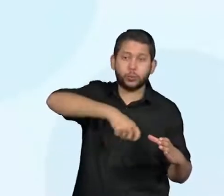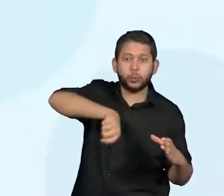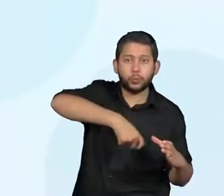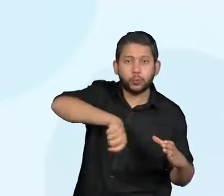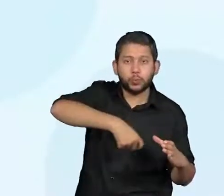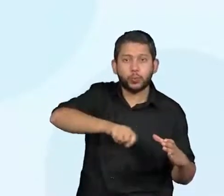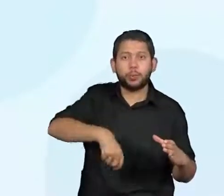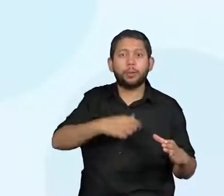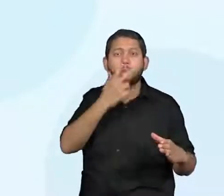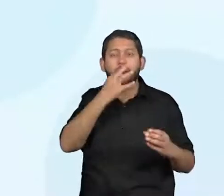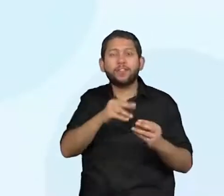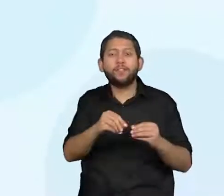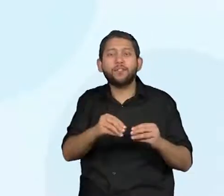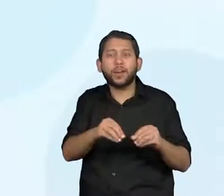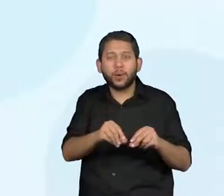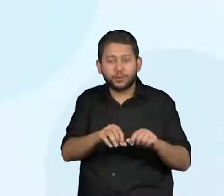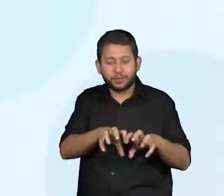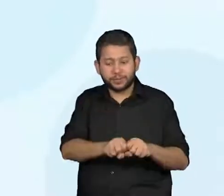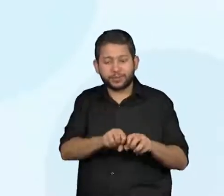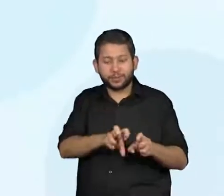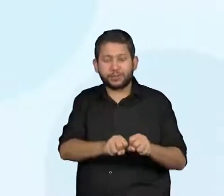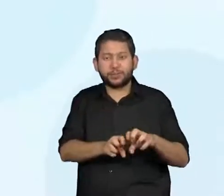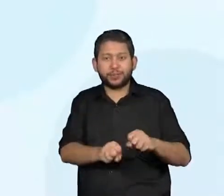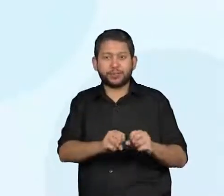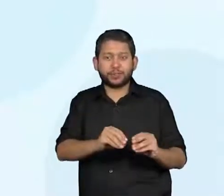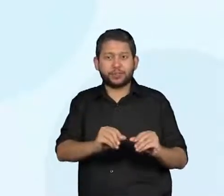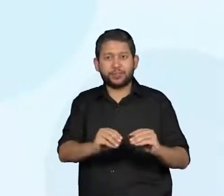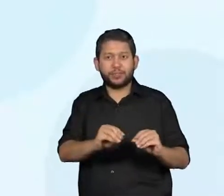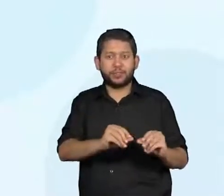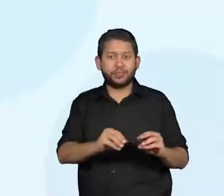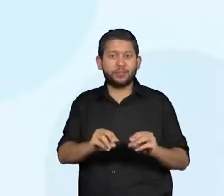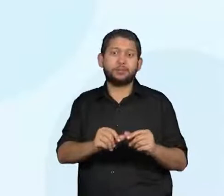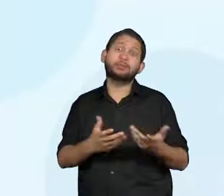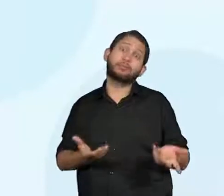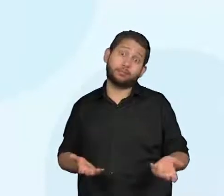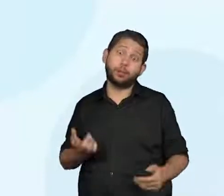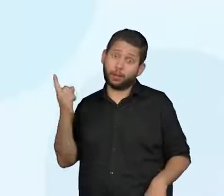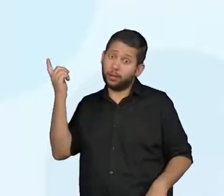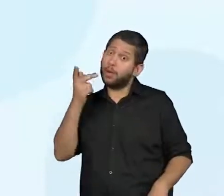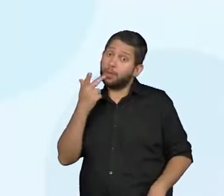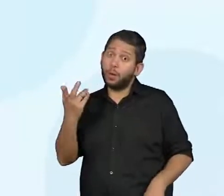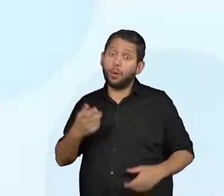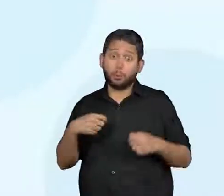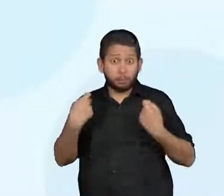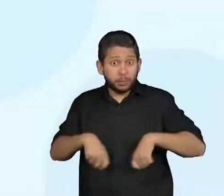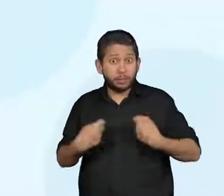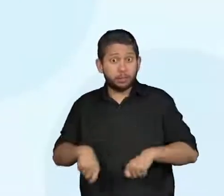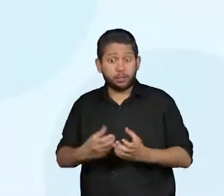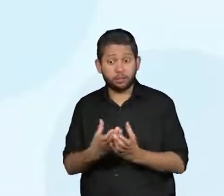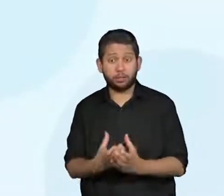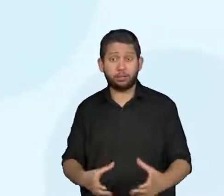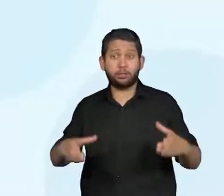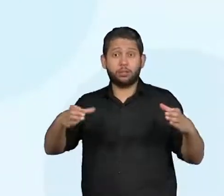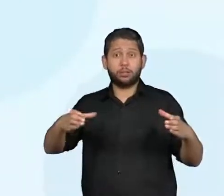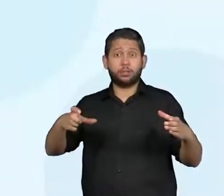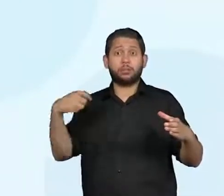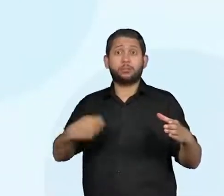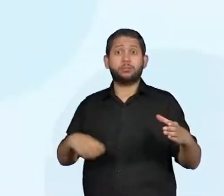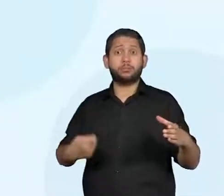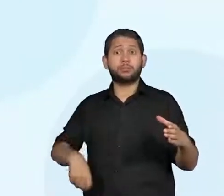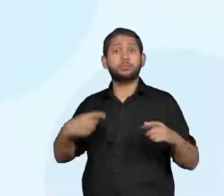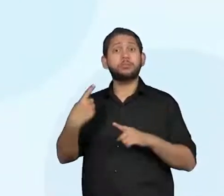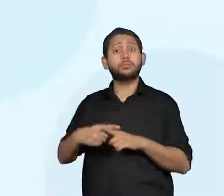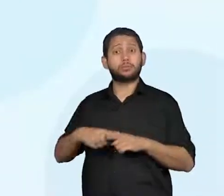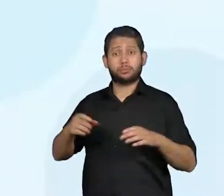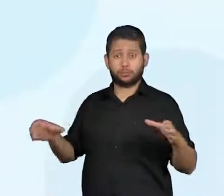uma farofinha. Então, aí aparece um outro elemento, que é a vasilha. A vasilha não é um ingrediente, mas é uma parte importante